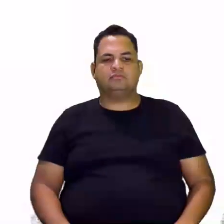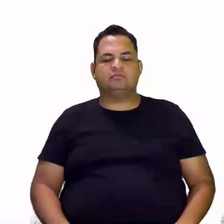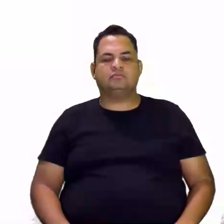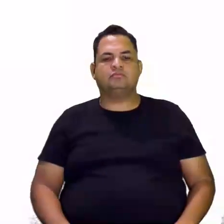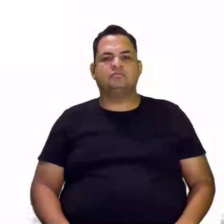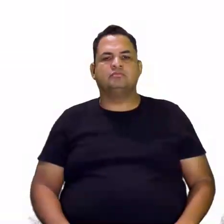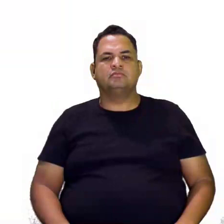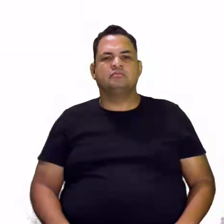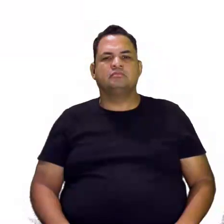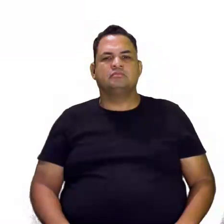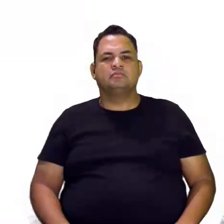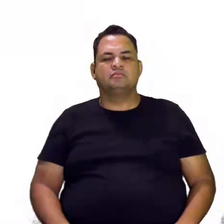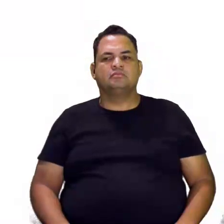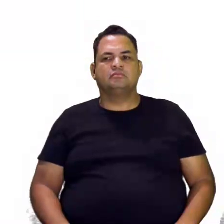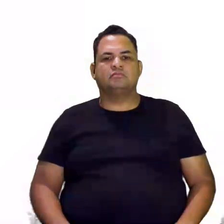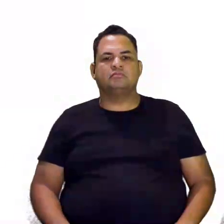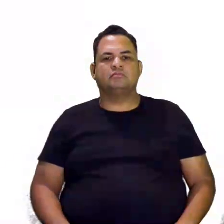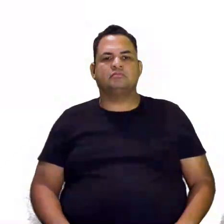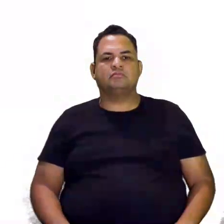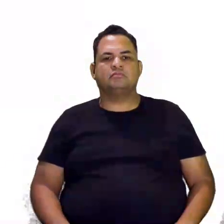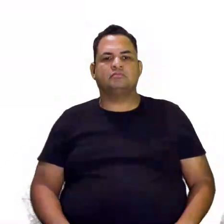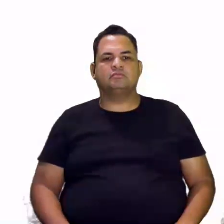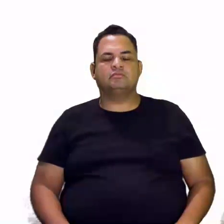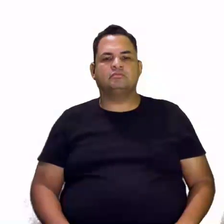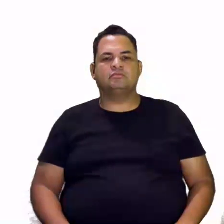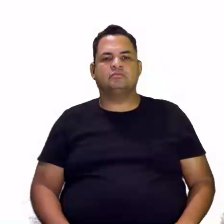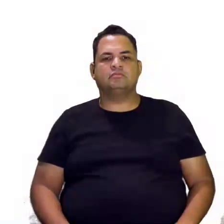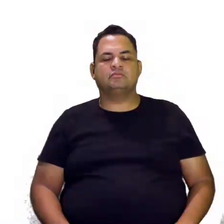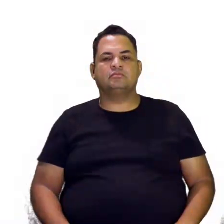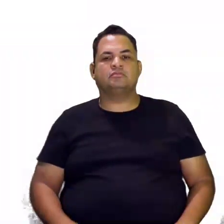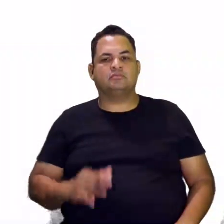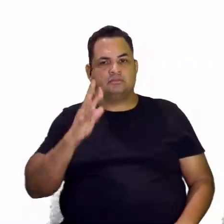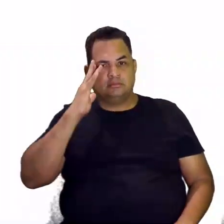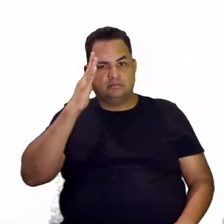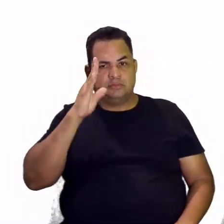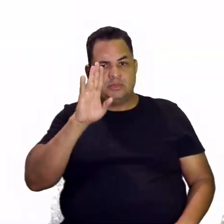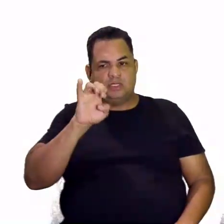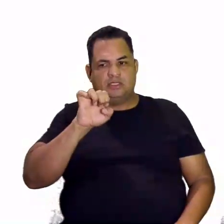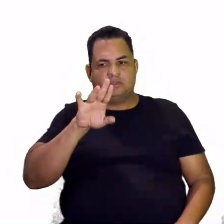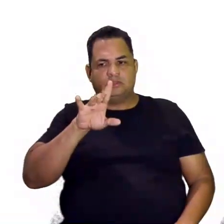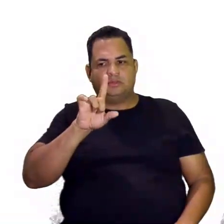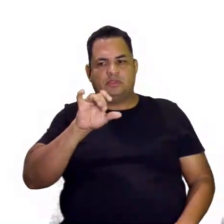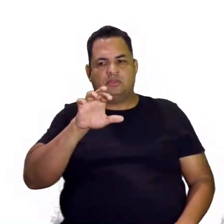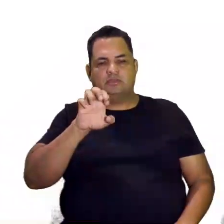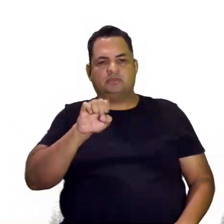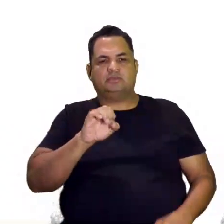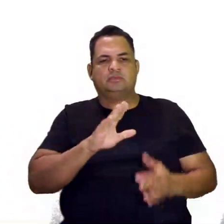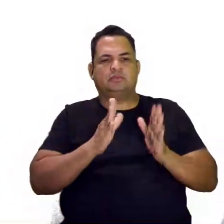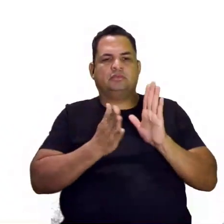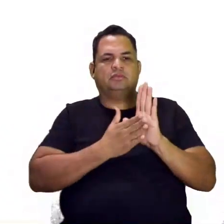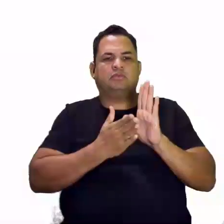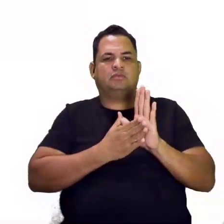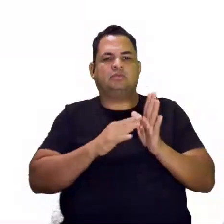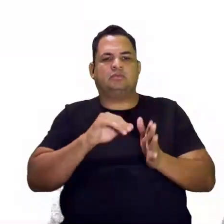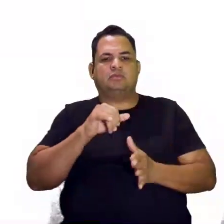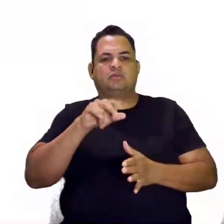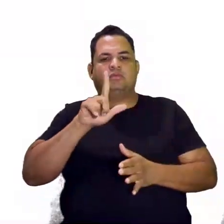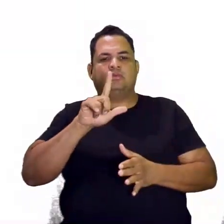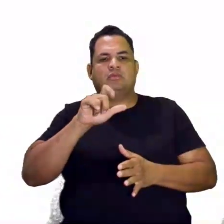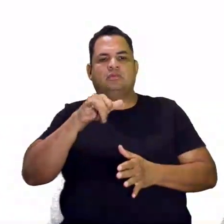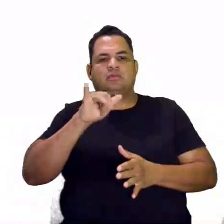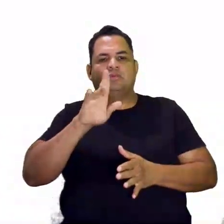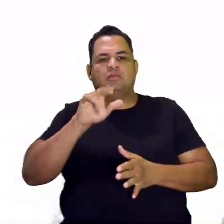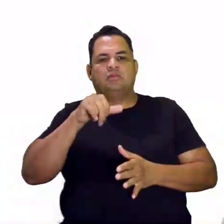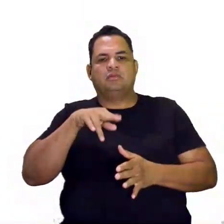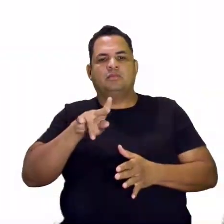núcleo. Tudo bem? Então vamos lá um pouquinho mais sobre essa questão da teoria da simbiose. Ela foi proposta por